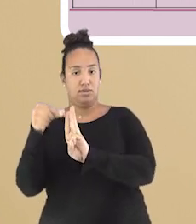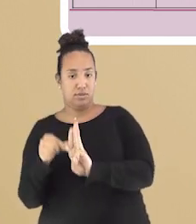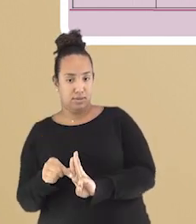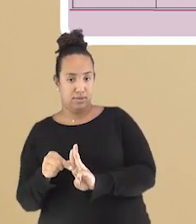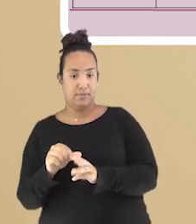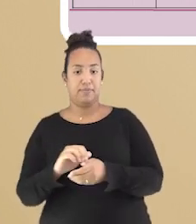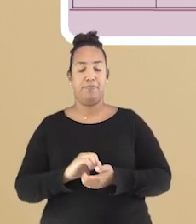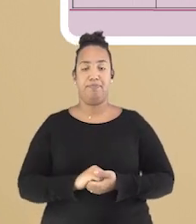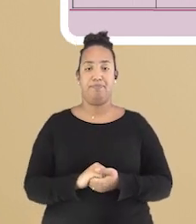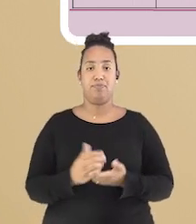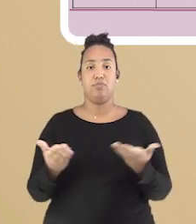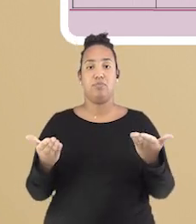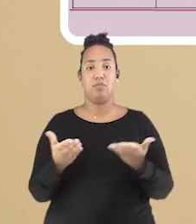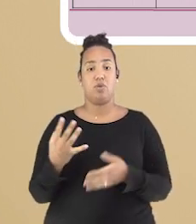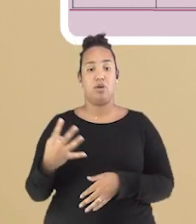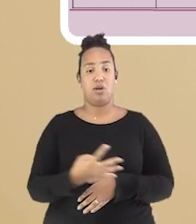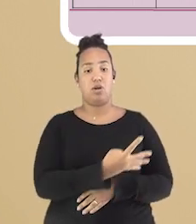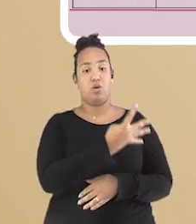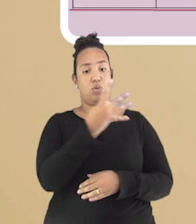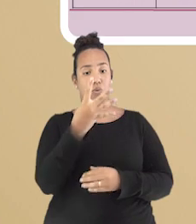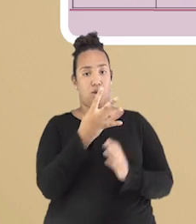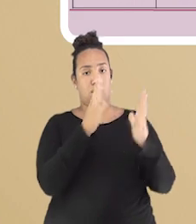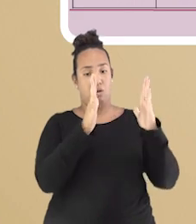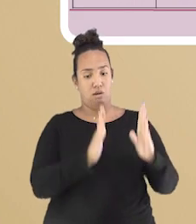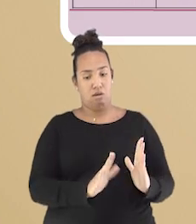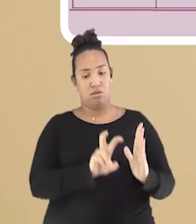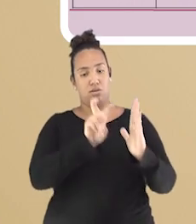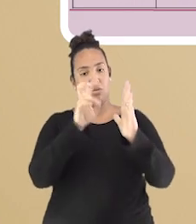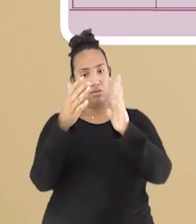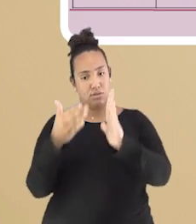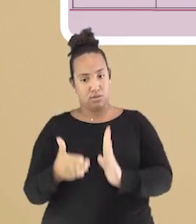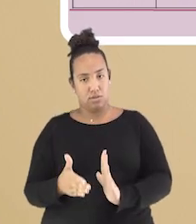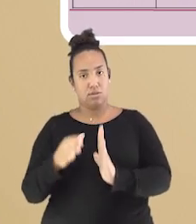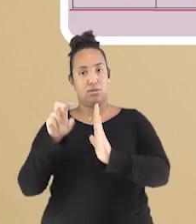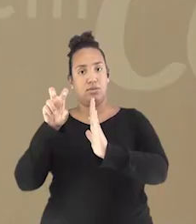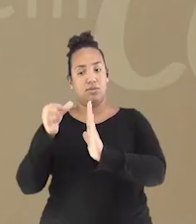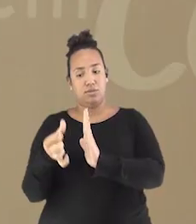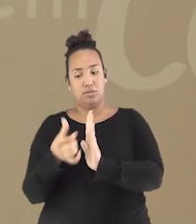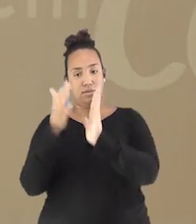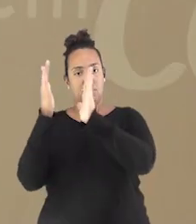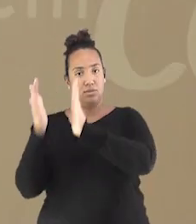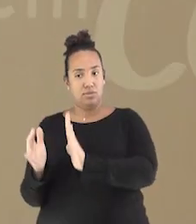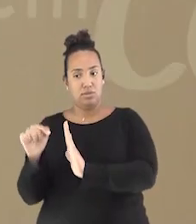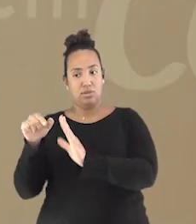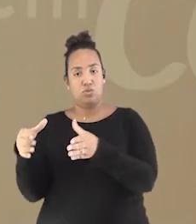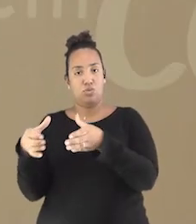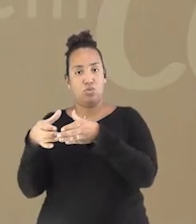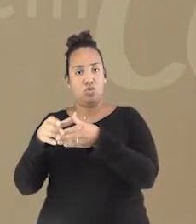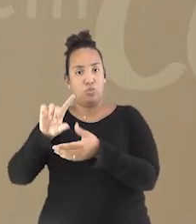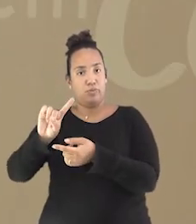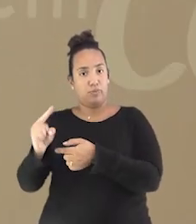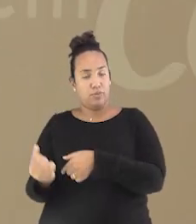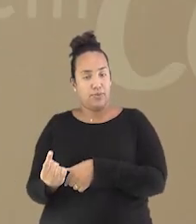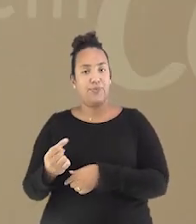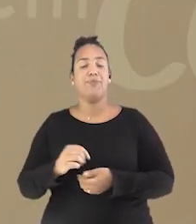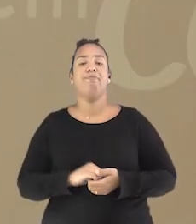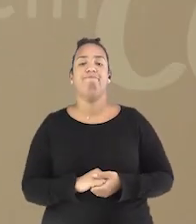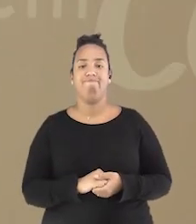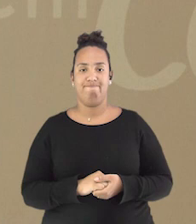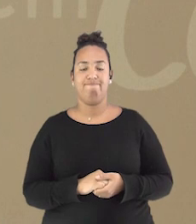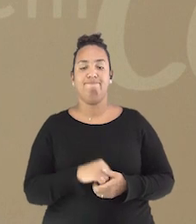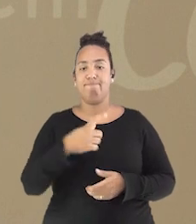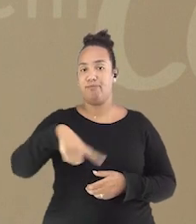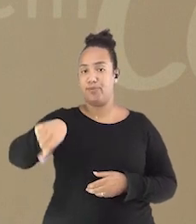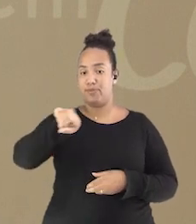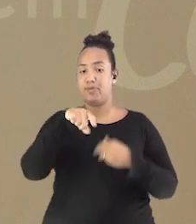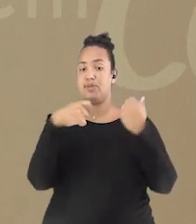quarta, quinta e sexta ordem formam a classe dos milhares. Conhecer bem as ordens e as classes